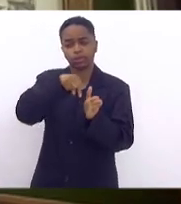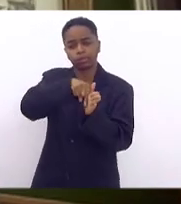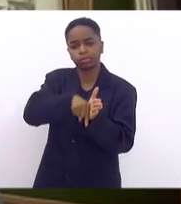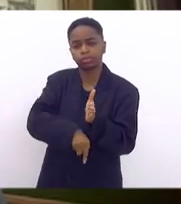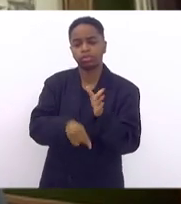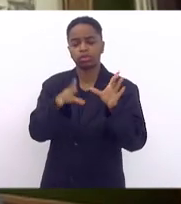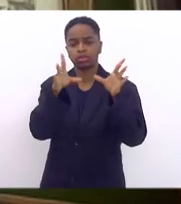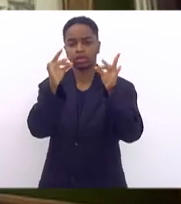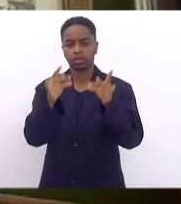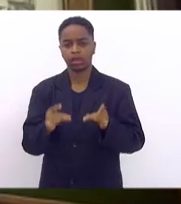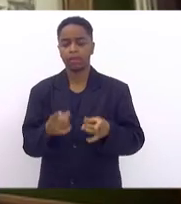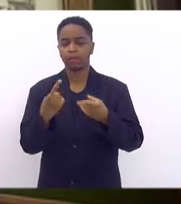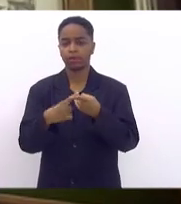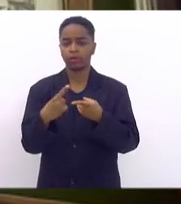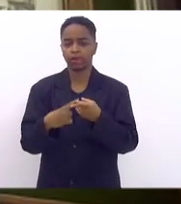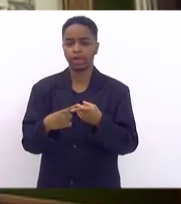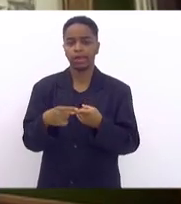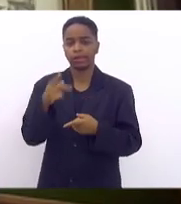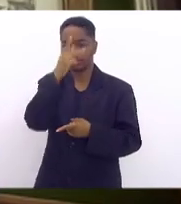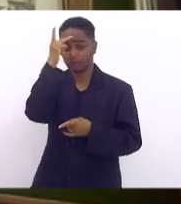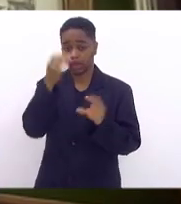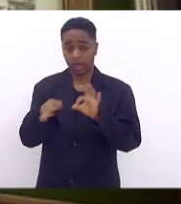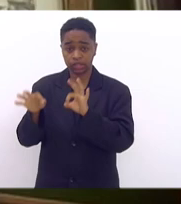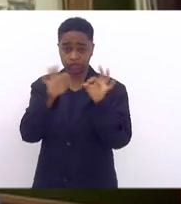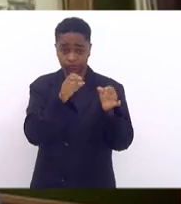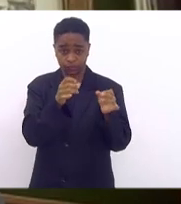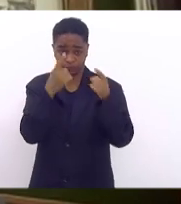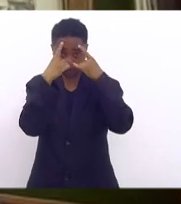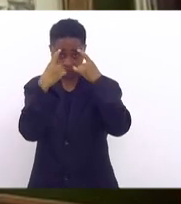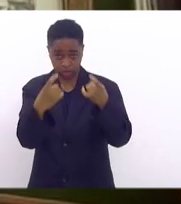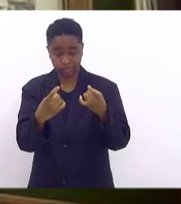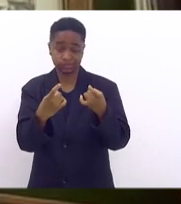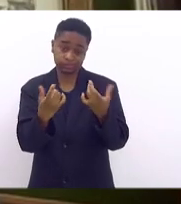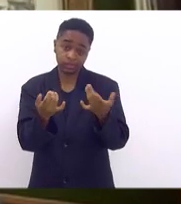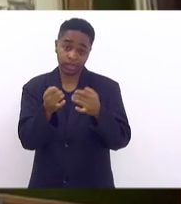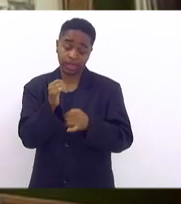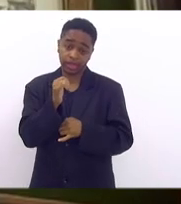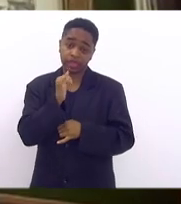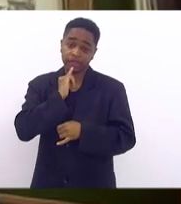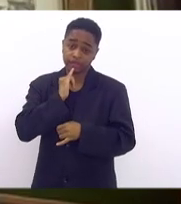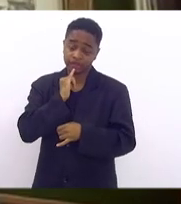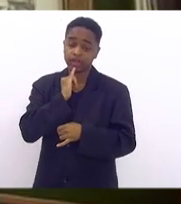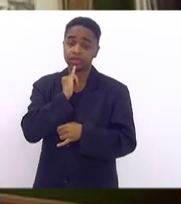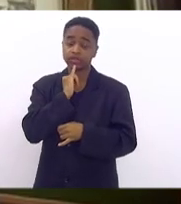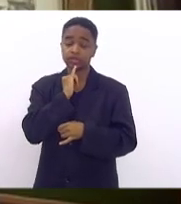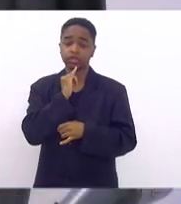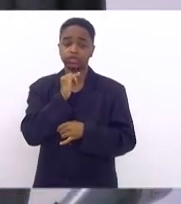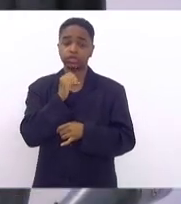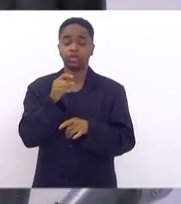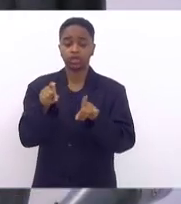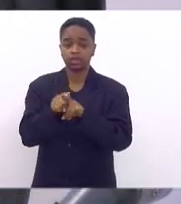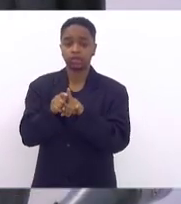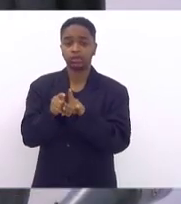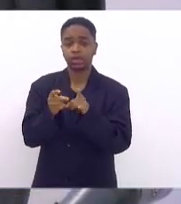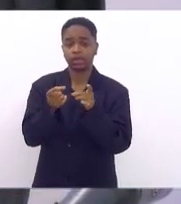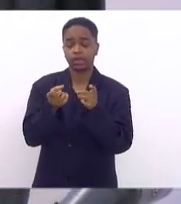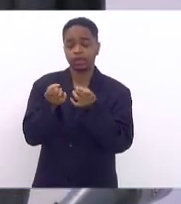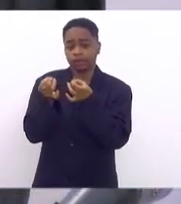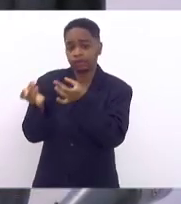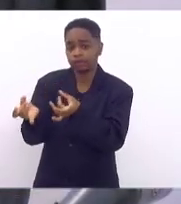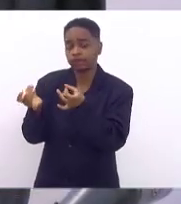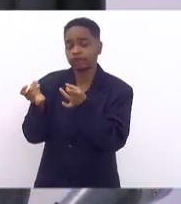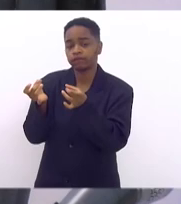o consumo de violência, infelizmente, é vendido para a indústria do game, para que a gente possa ter o próximo game que